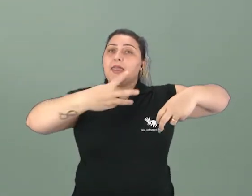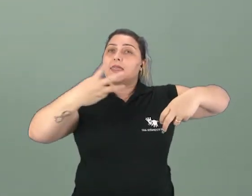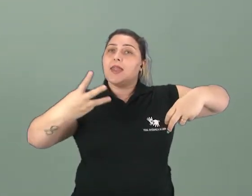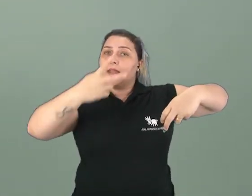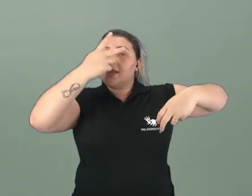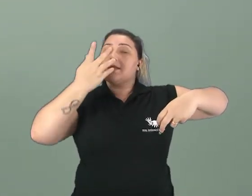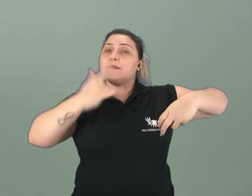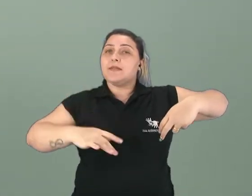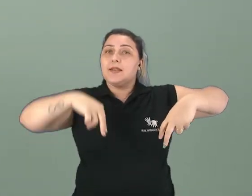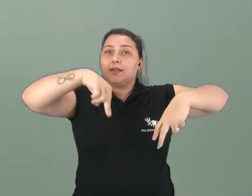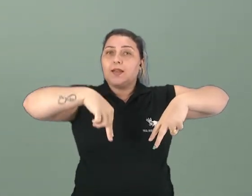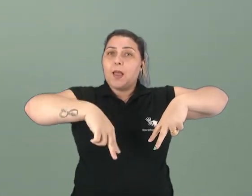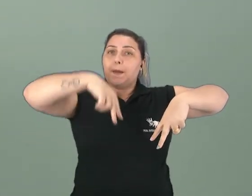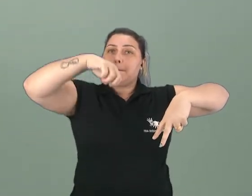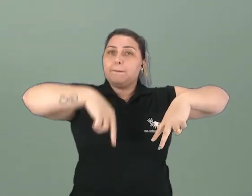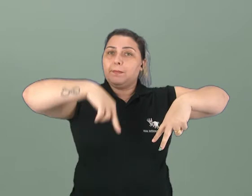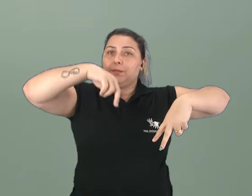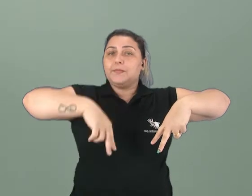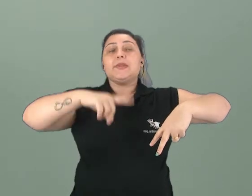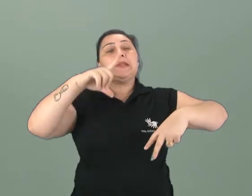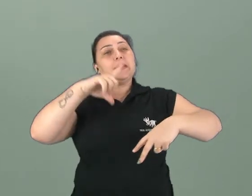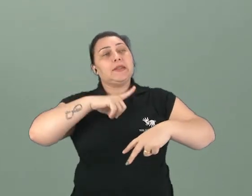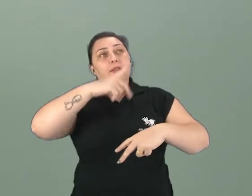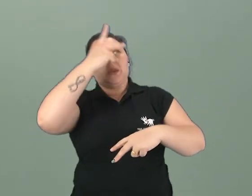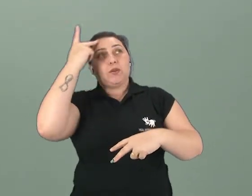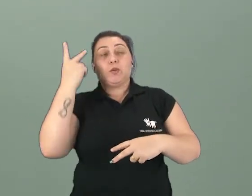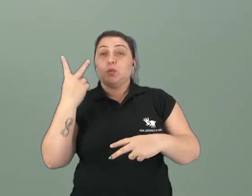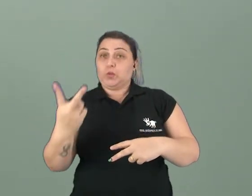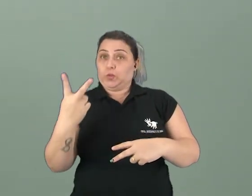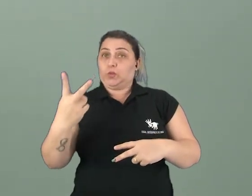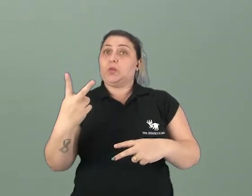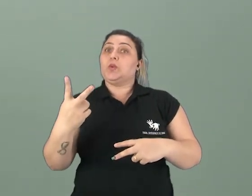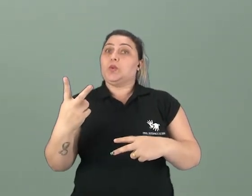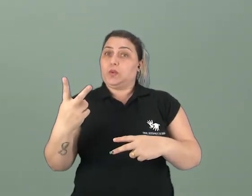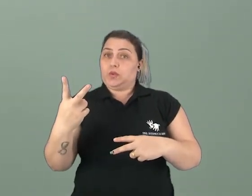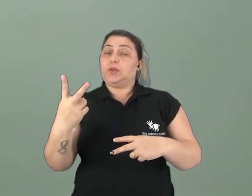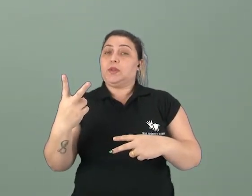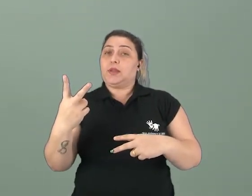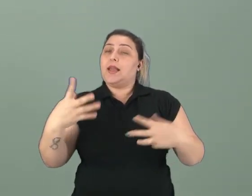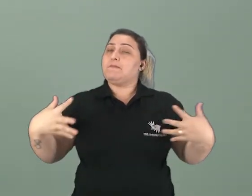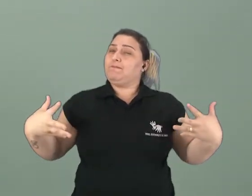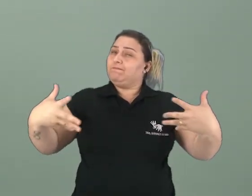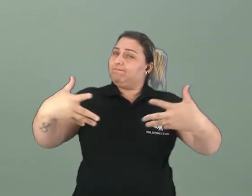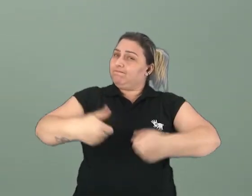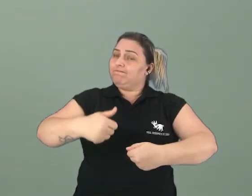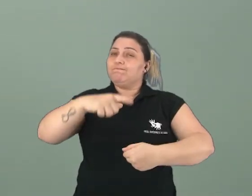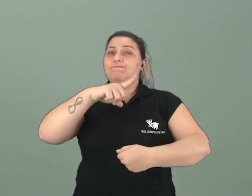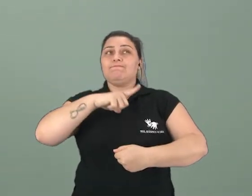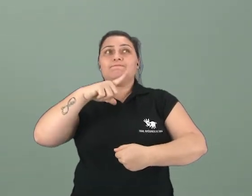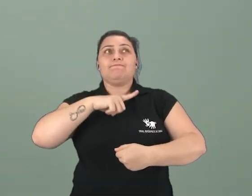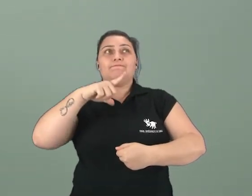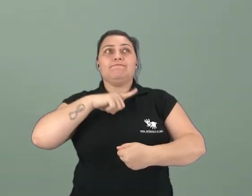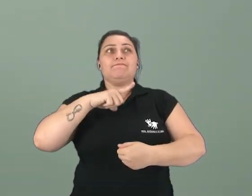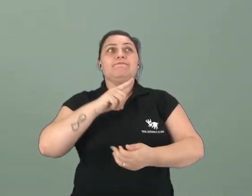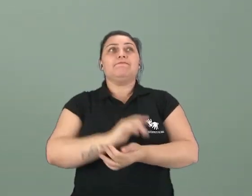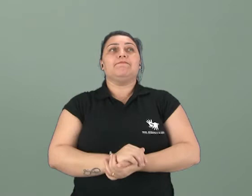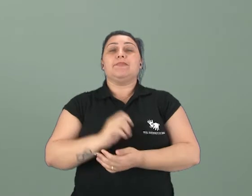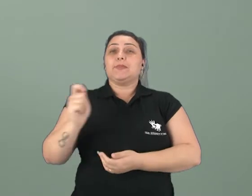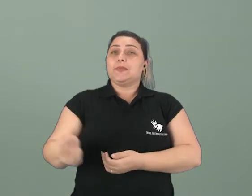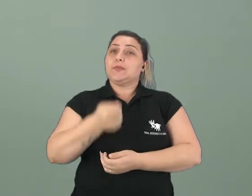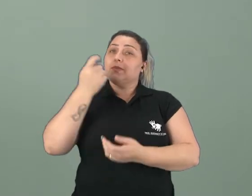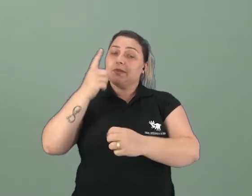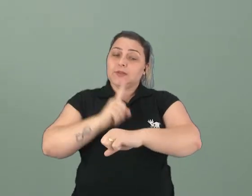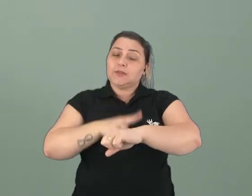outra, e ficam pulando corda. E tem gente que pula duas cordas quando elas são rodadas, né, ao